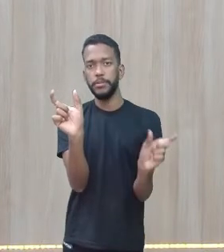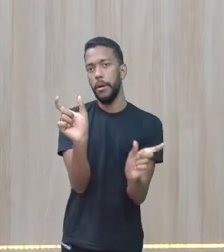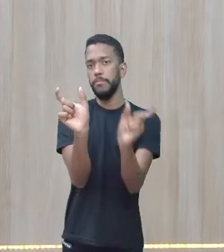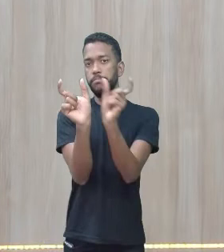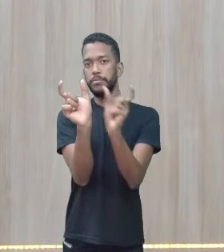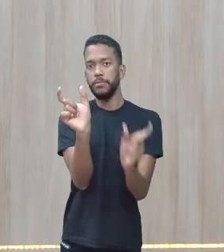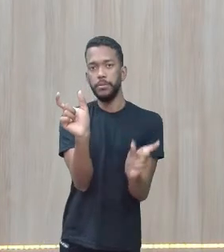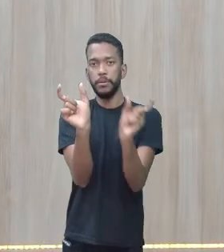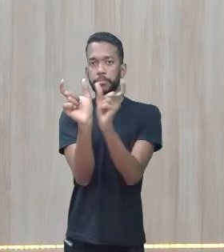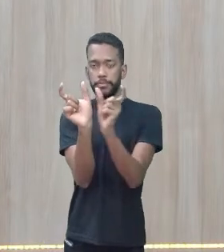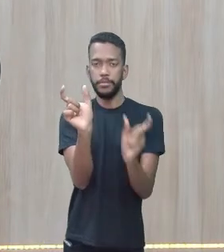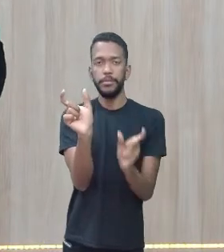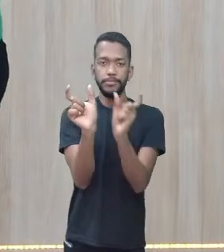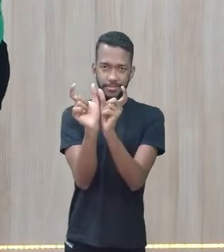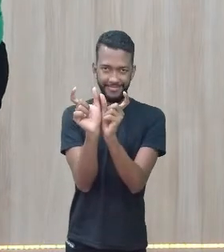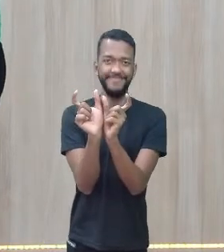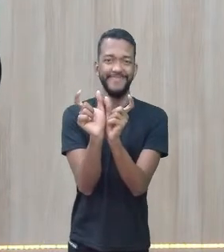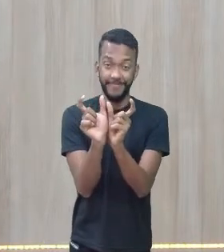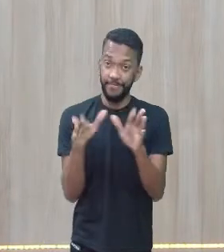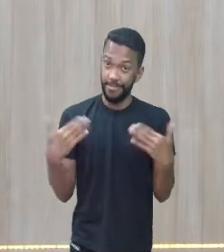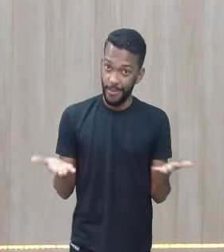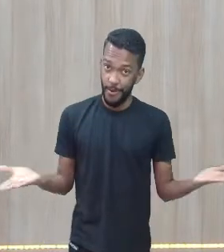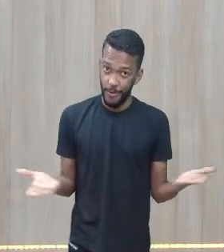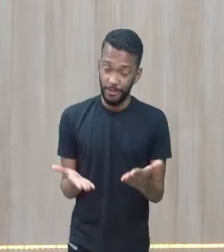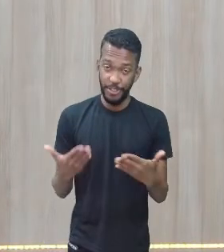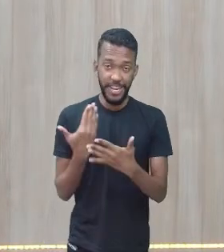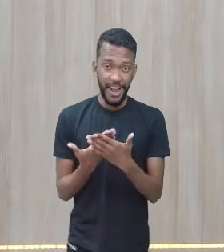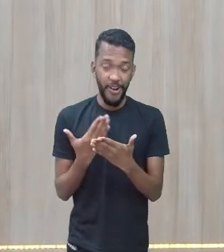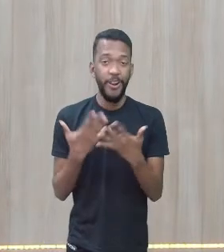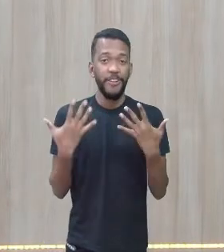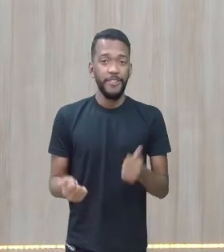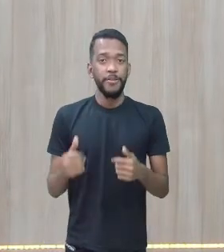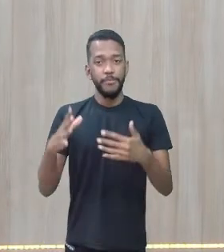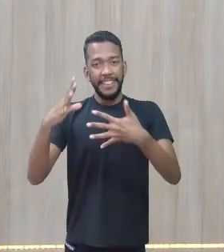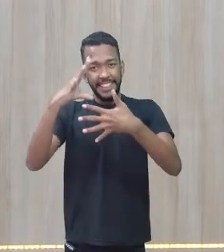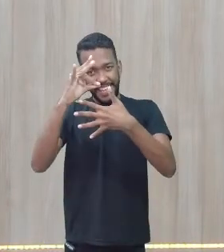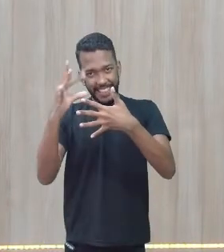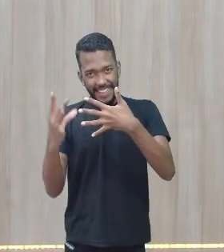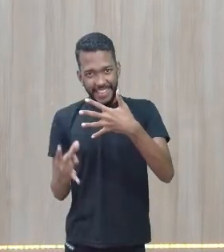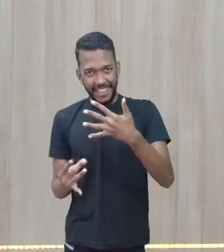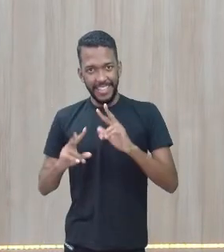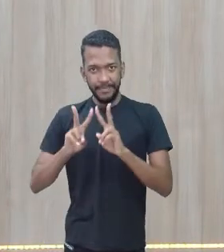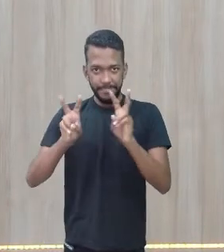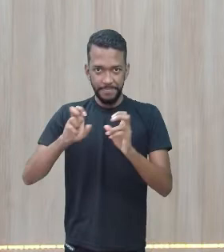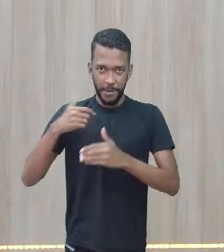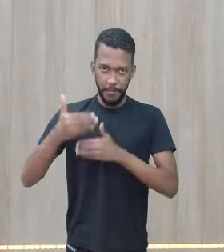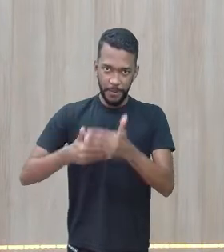fixa. Então, na aula de hoje, eu vou detalhar com vocês esse processo, tá?